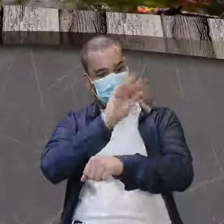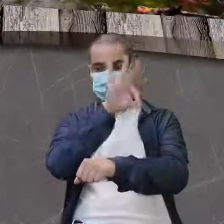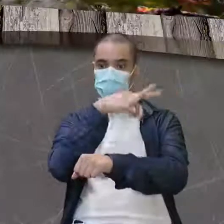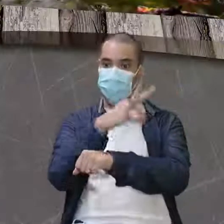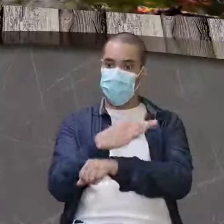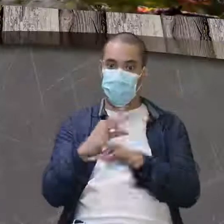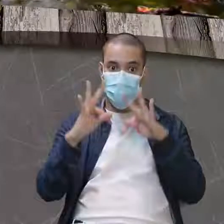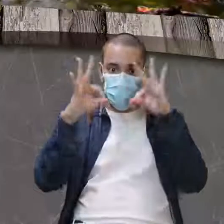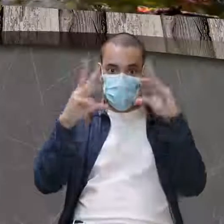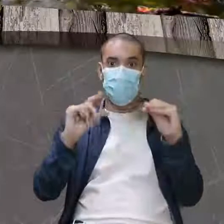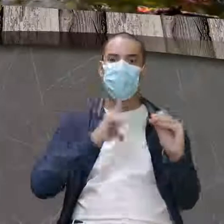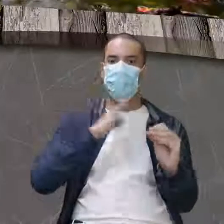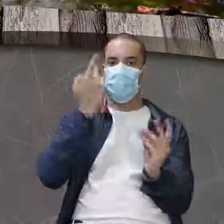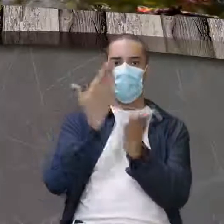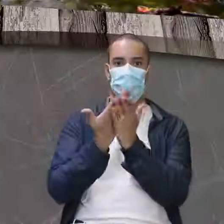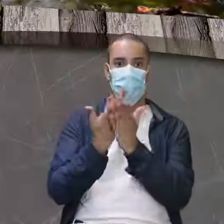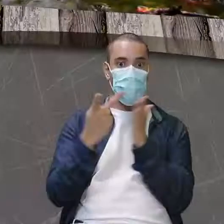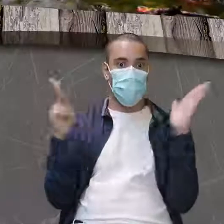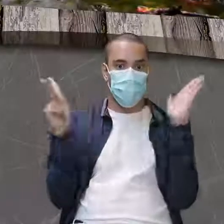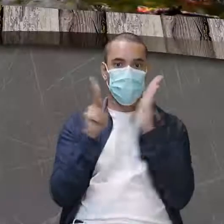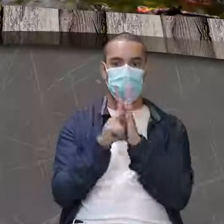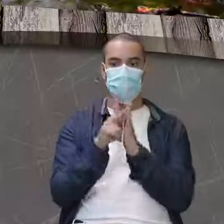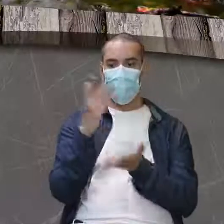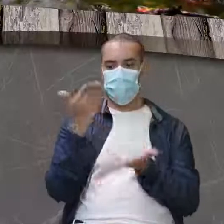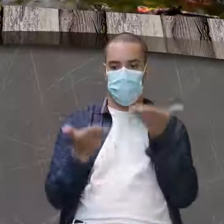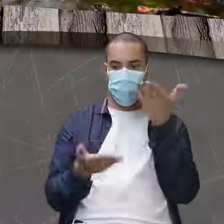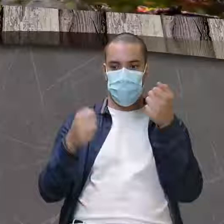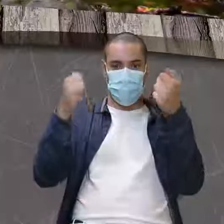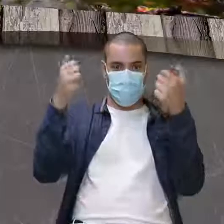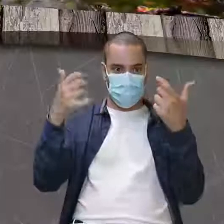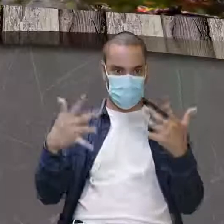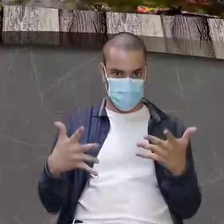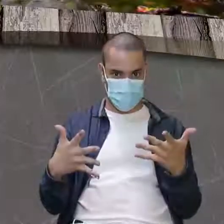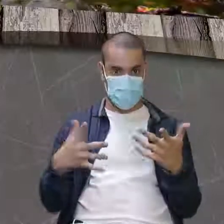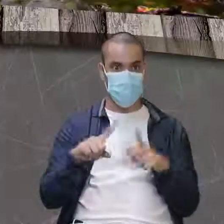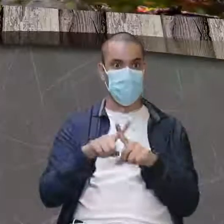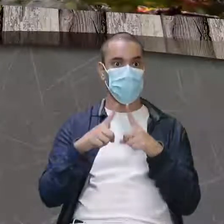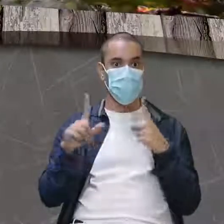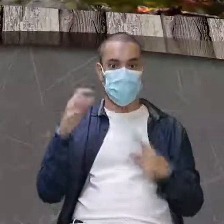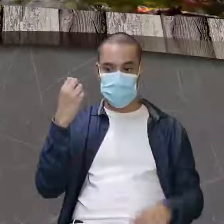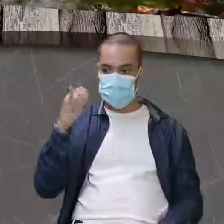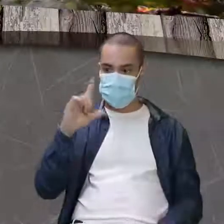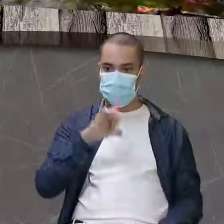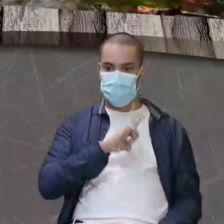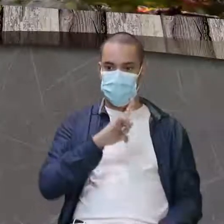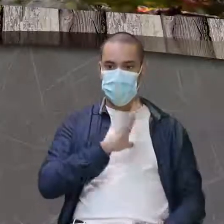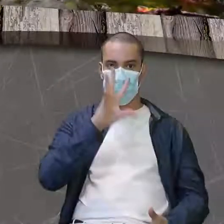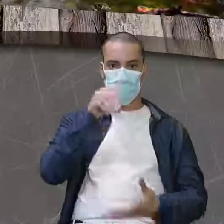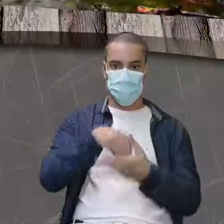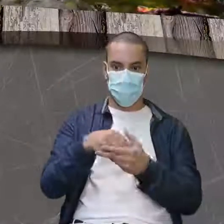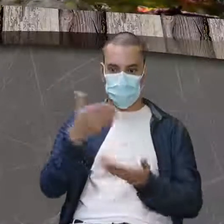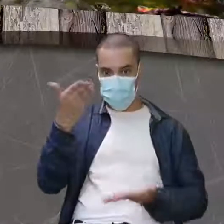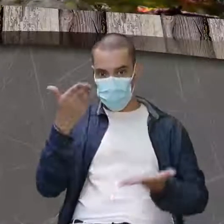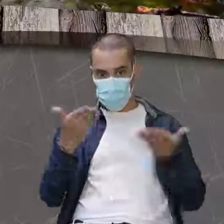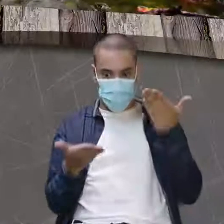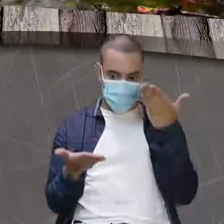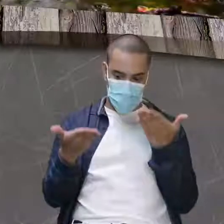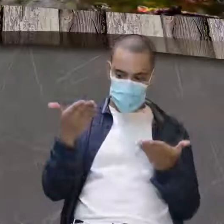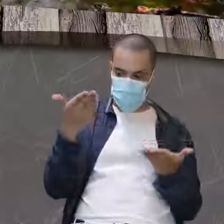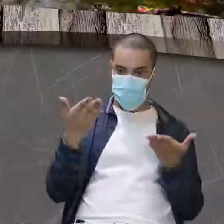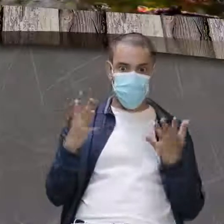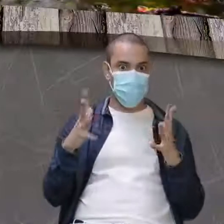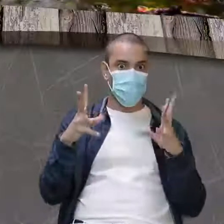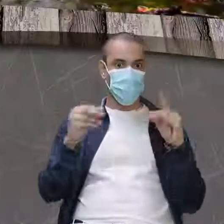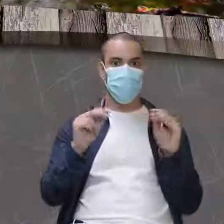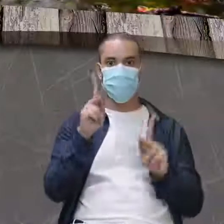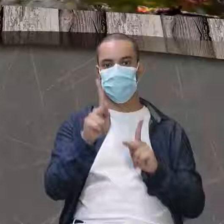Quando a gente vai ter uma aula só sobre esses desequilíbrios, tá? Mas quando há esses desequilíbrios, toda